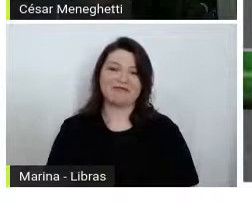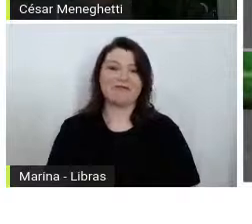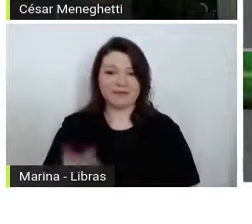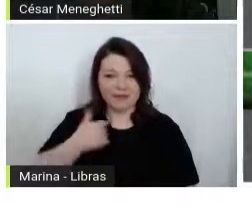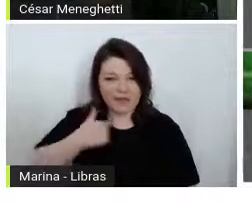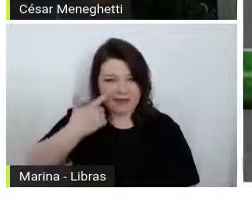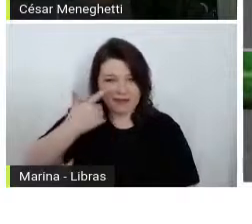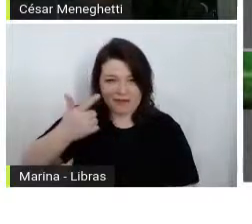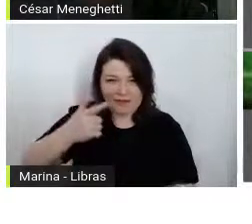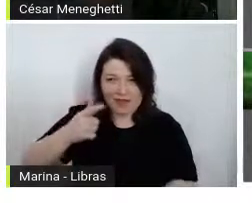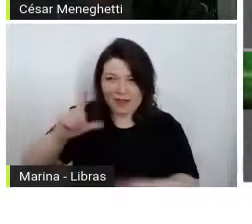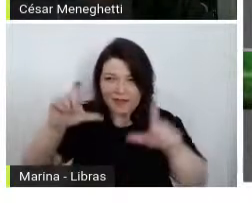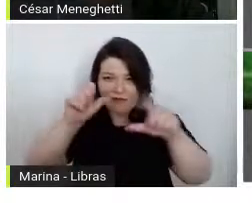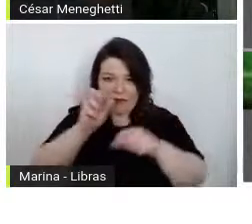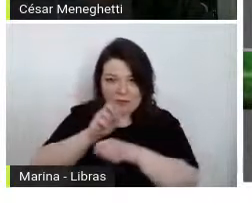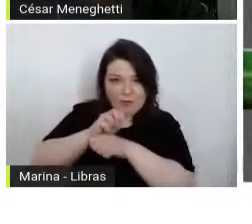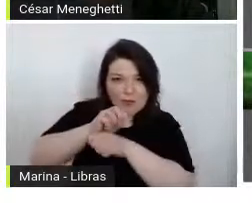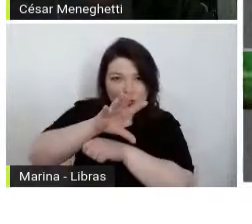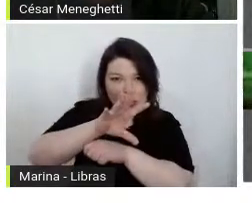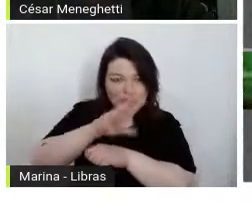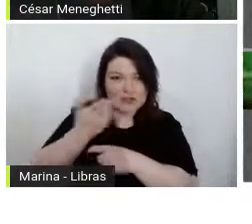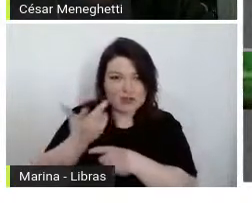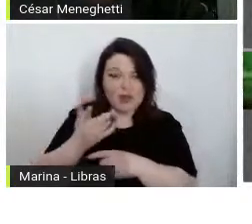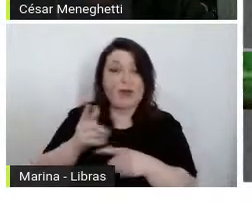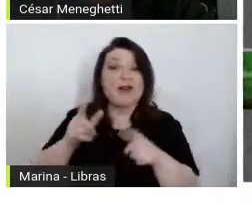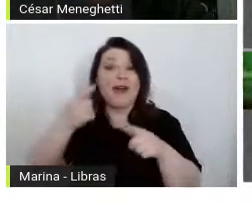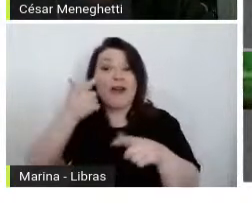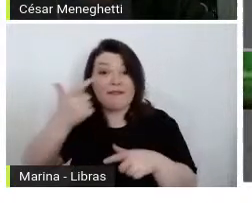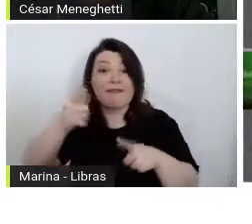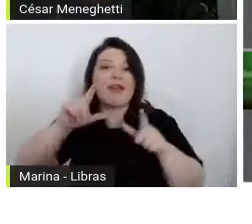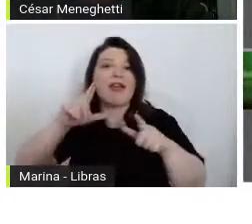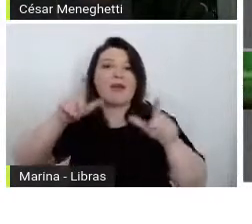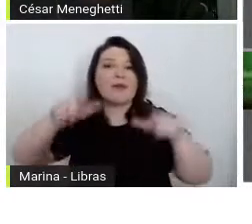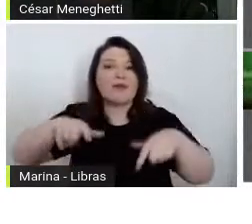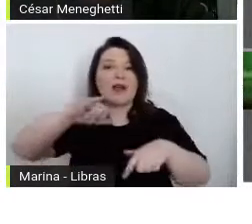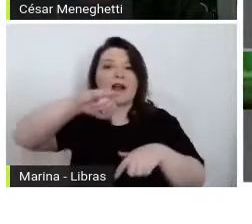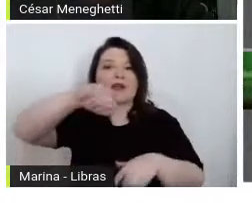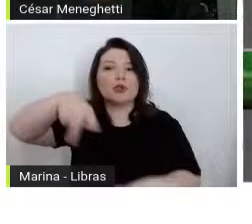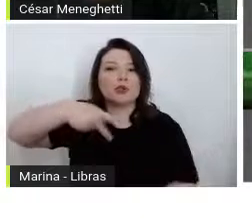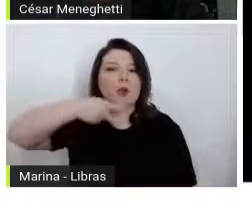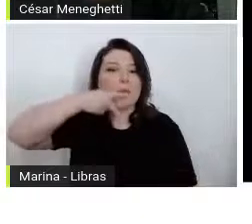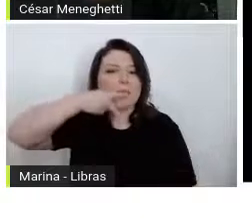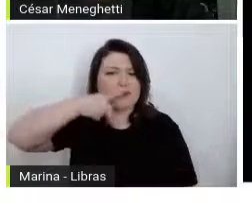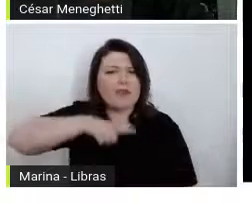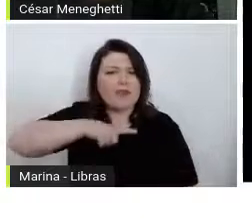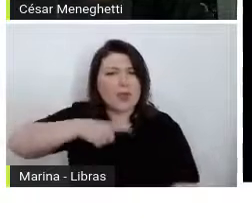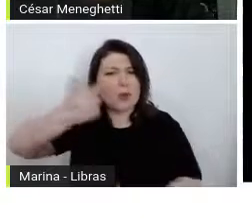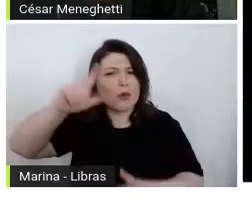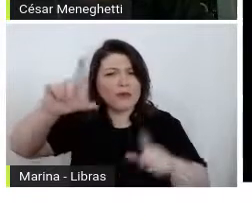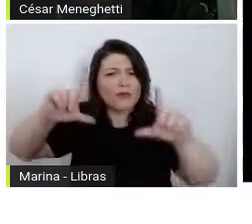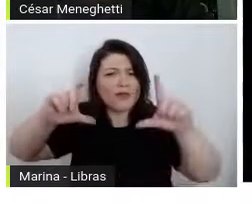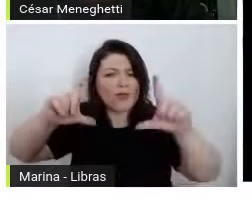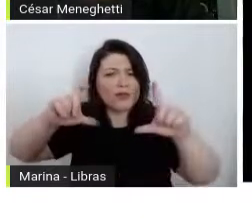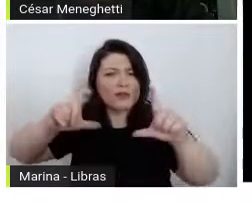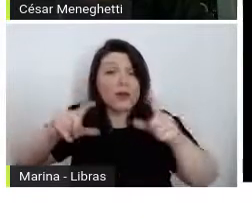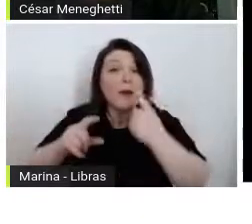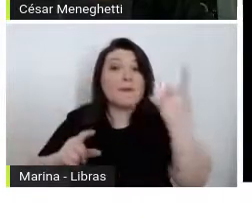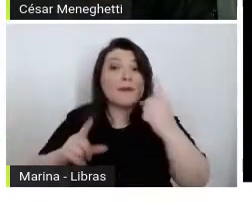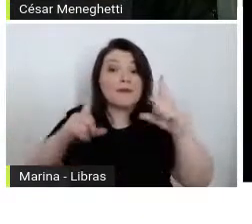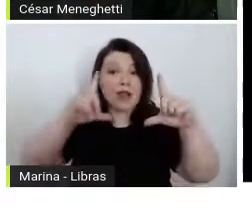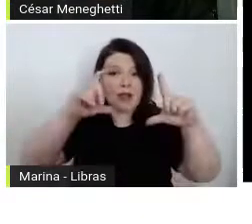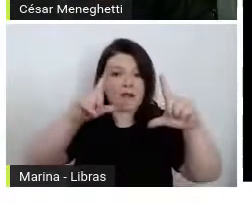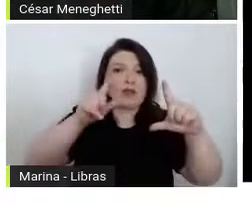trabalho Aquela era de sempre é. João Pessoa, na estação. Talvez tenha uma outra imagem de João Pessoa. Ah, não, aquela primeira imagem era